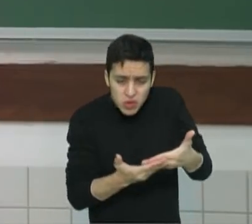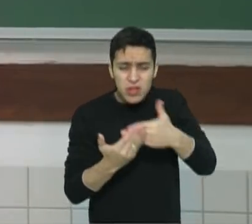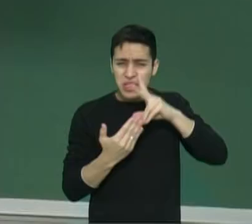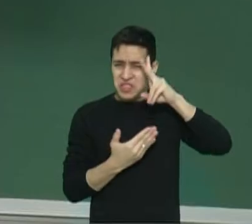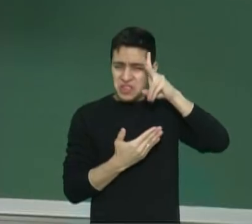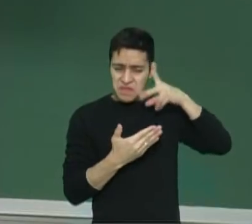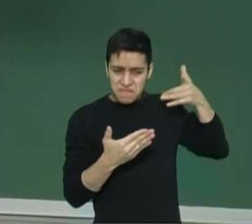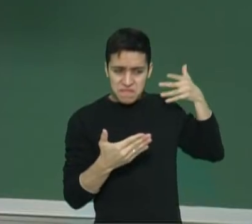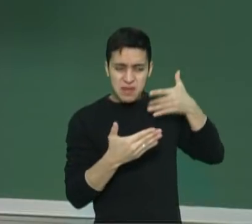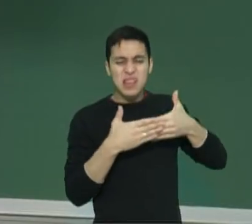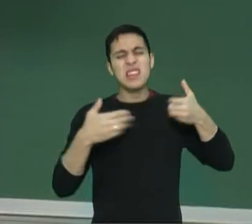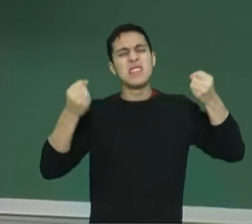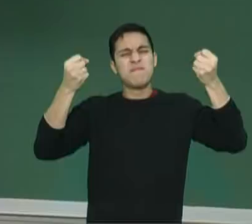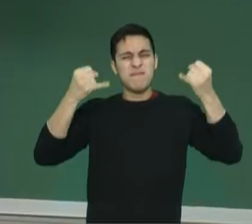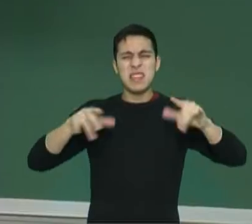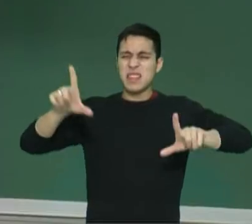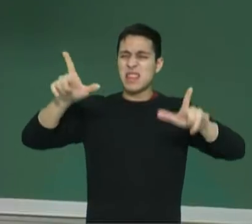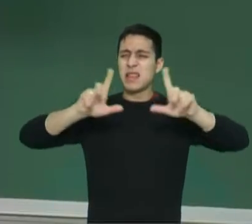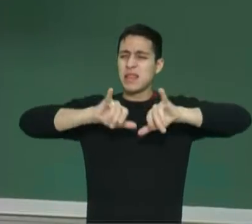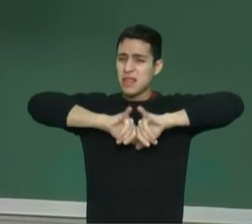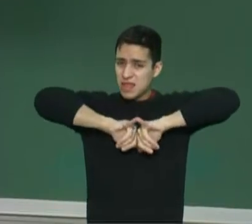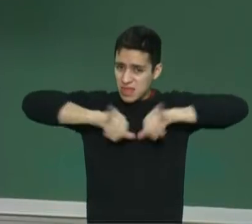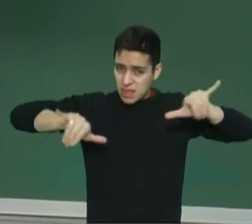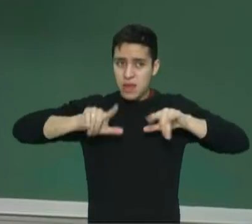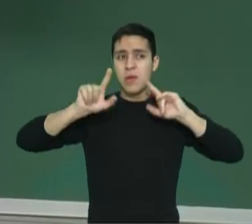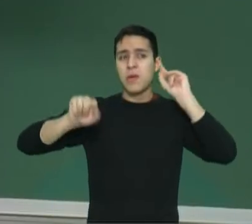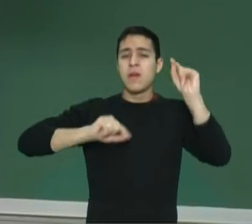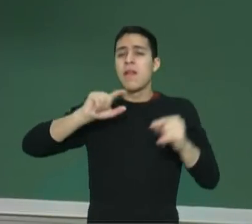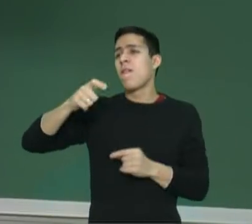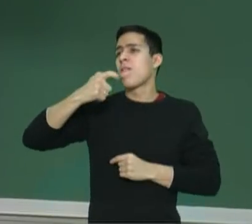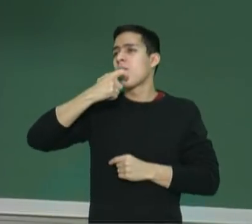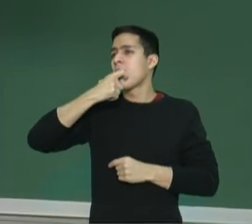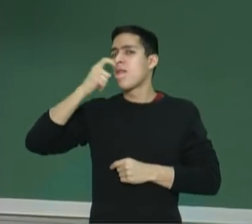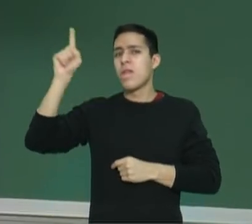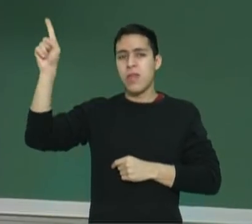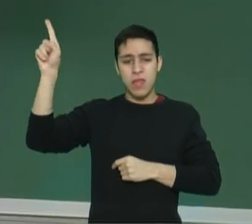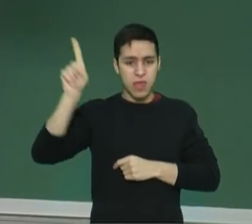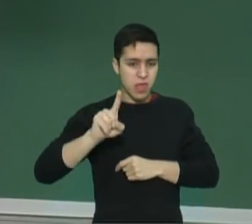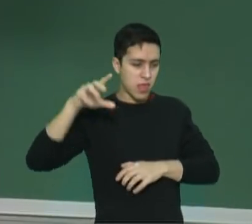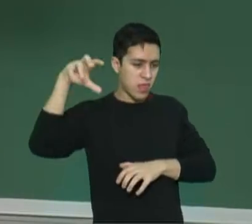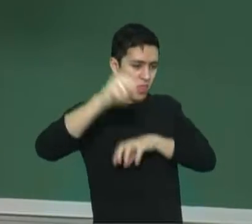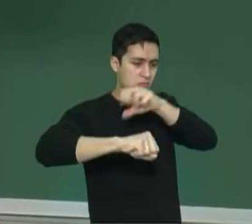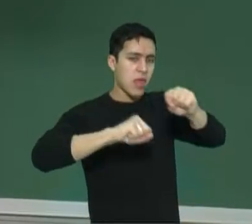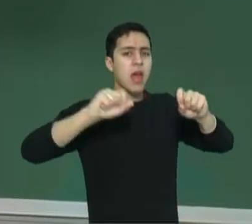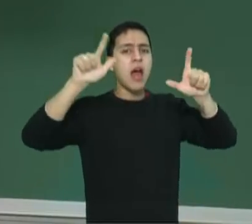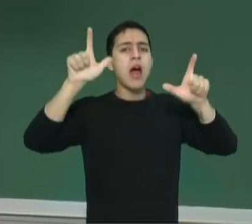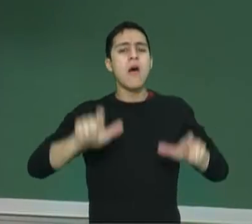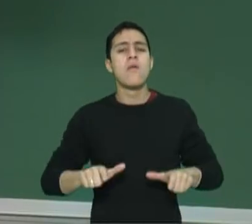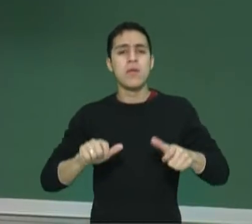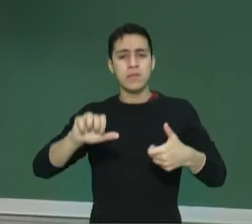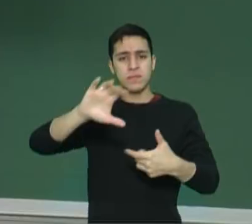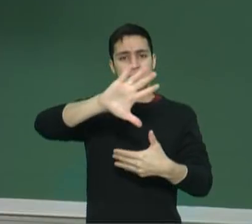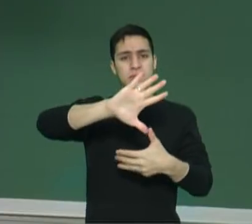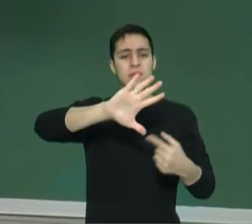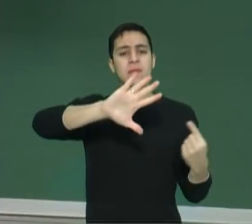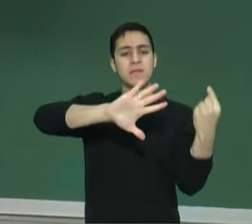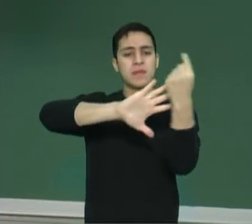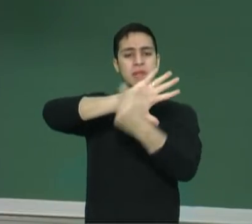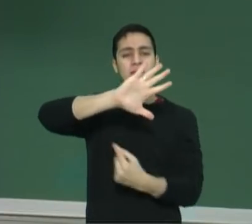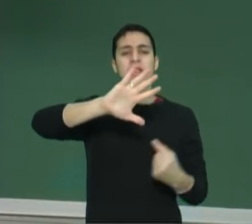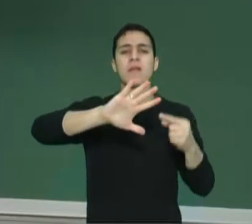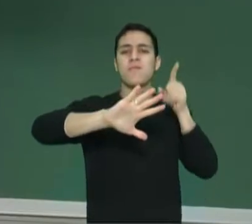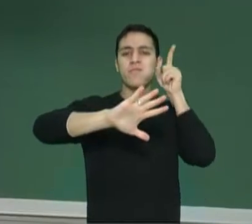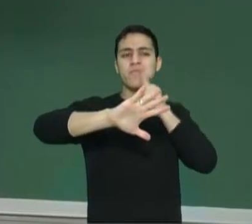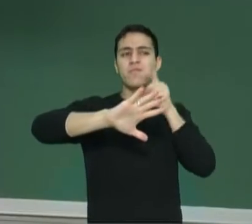na mídia, que a colonização inglesa começou pelo lado leste dos Estados Unidos, com as 13 colônias, veja